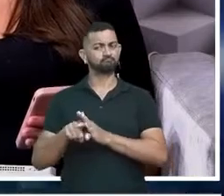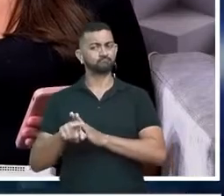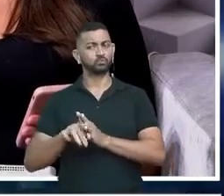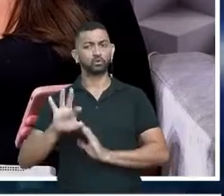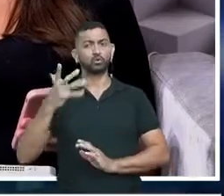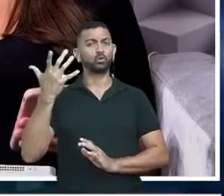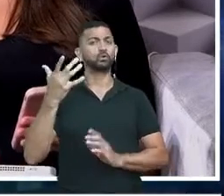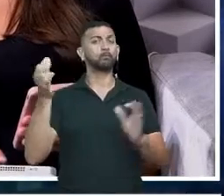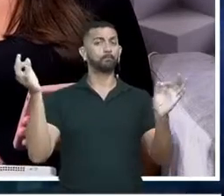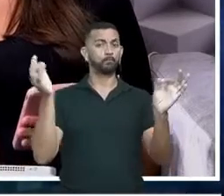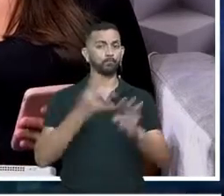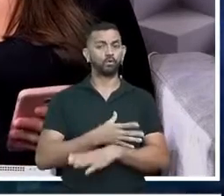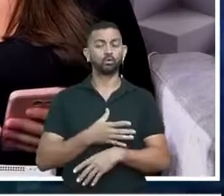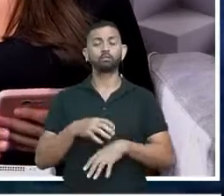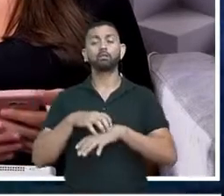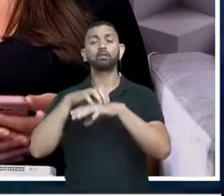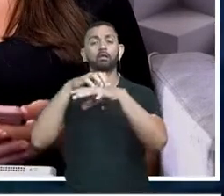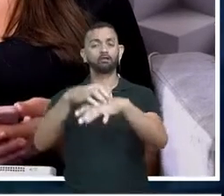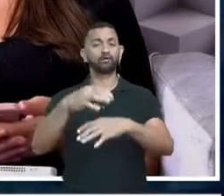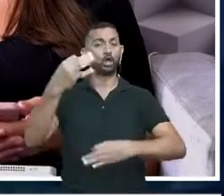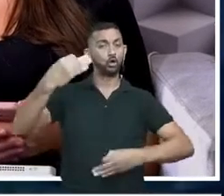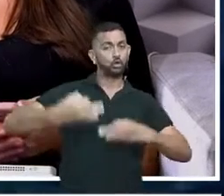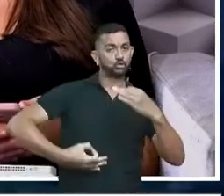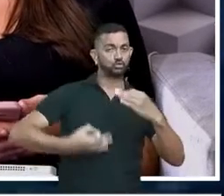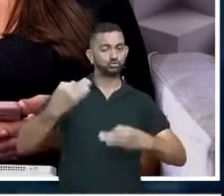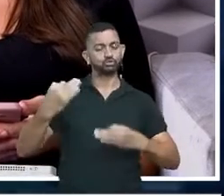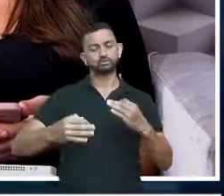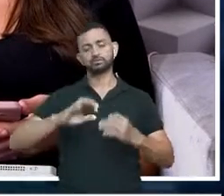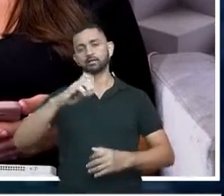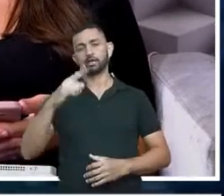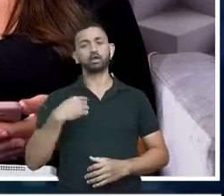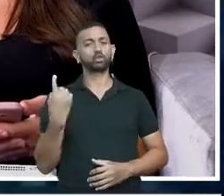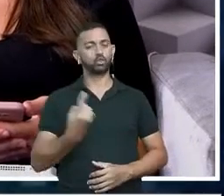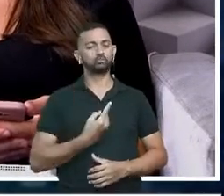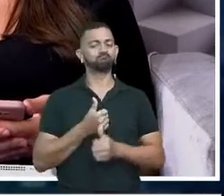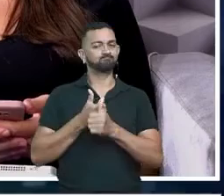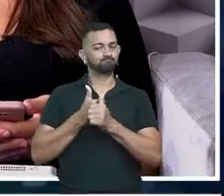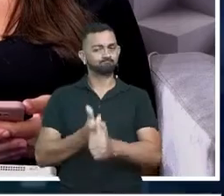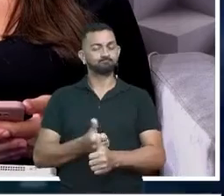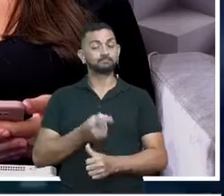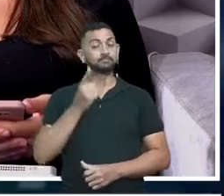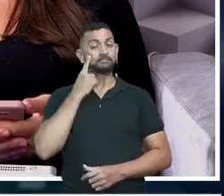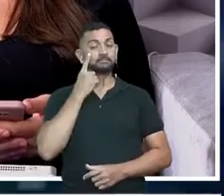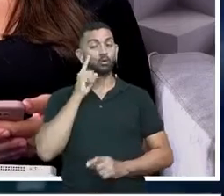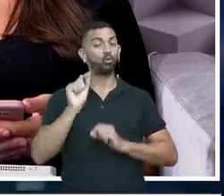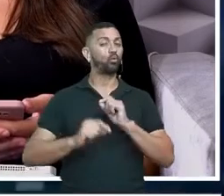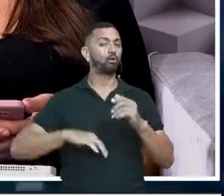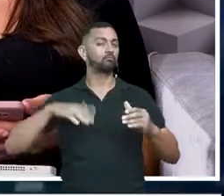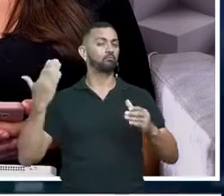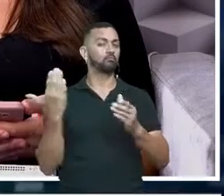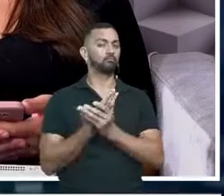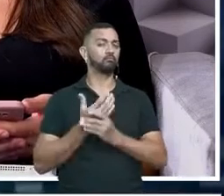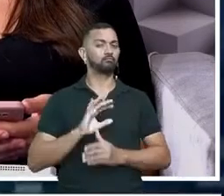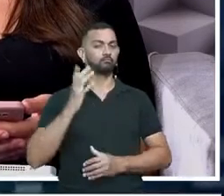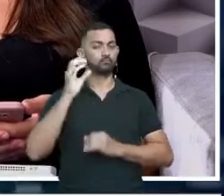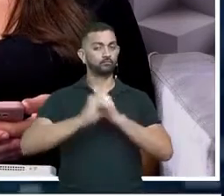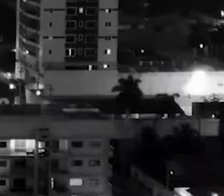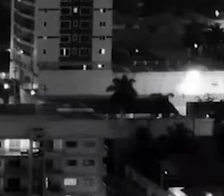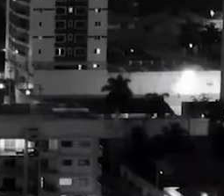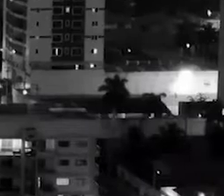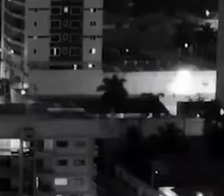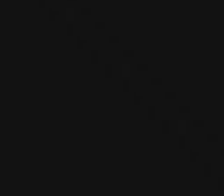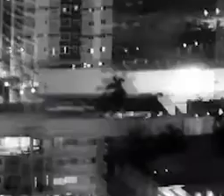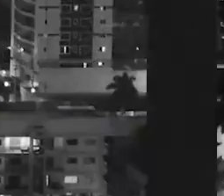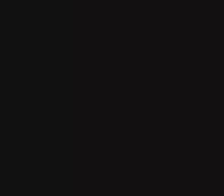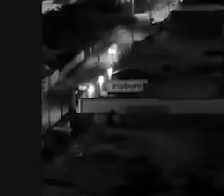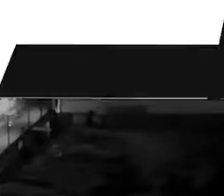determinado que aconteceu para poder levar o caso até a justiça e claro que a gente vai seguir acompanhando tudo aqui no Imperatriz